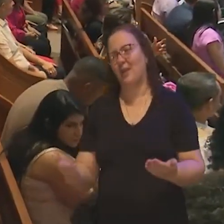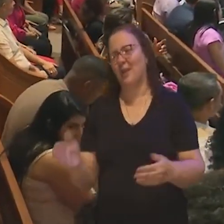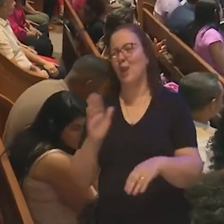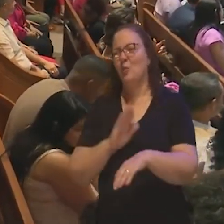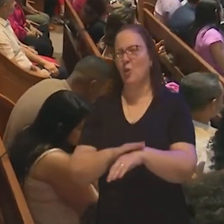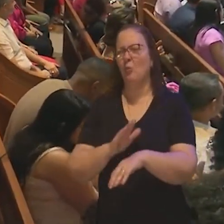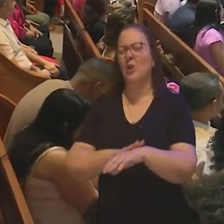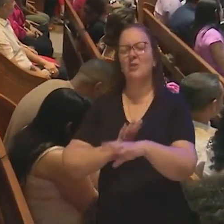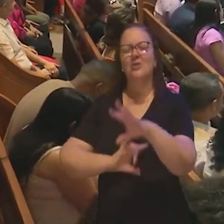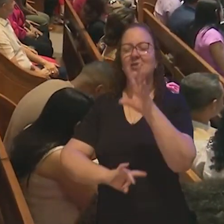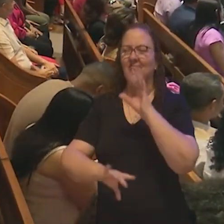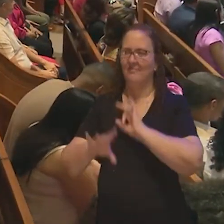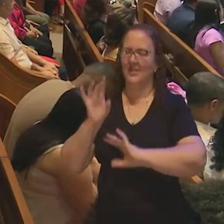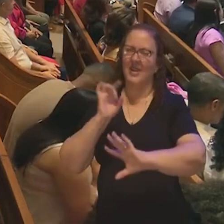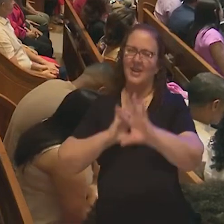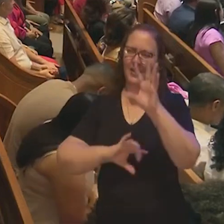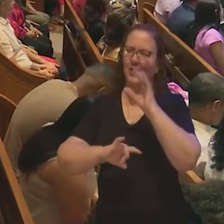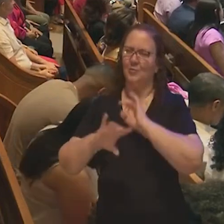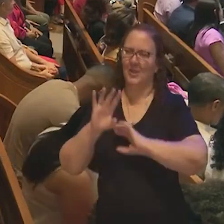momentos preciosos,